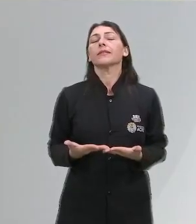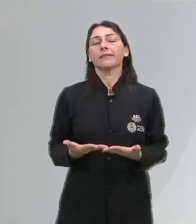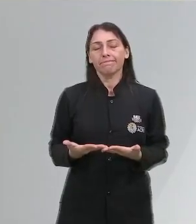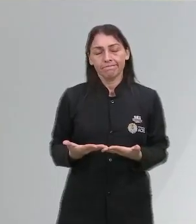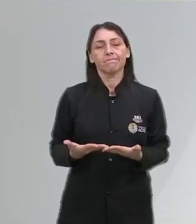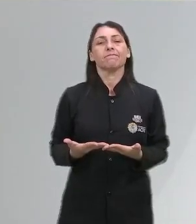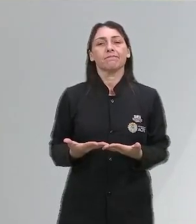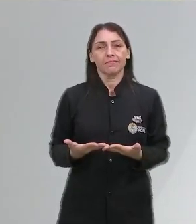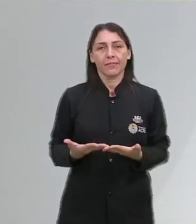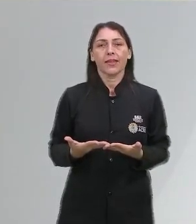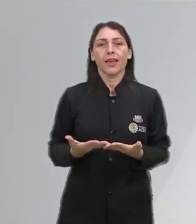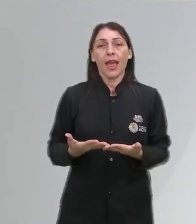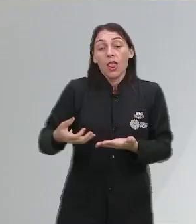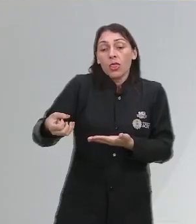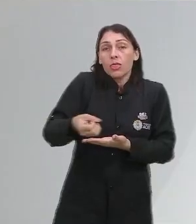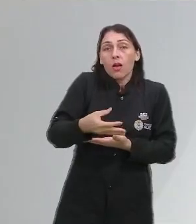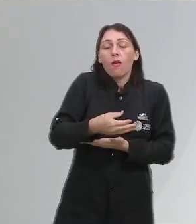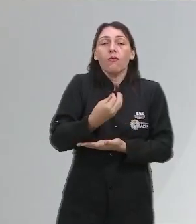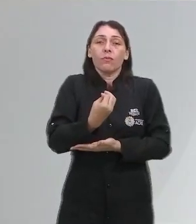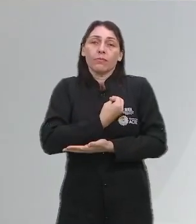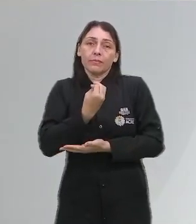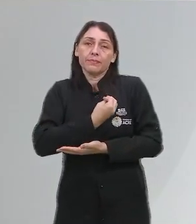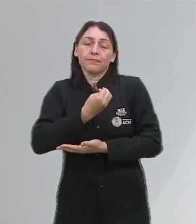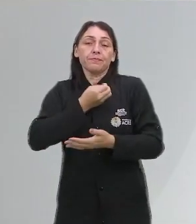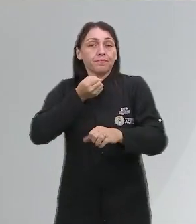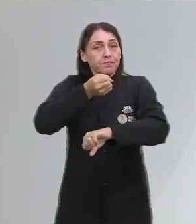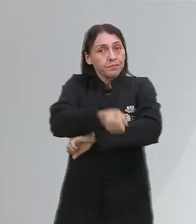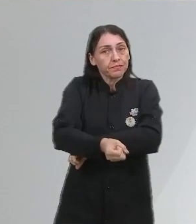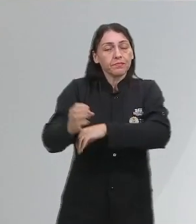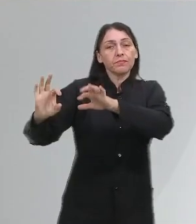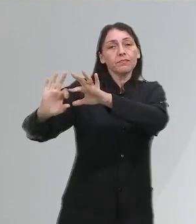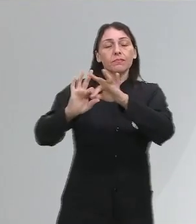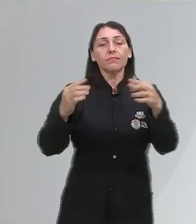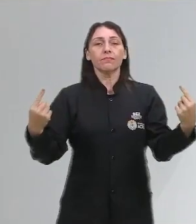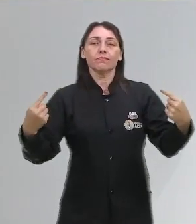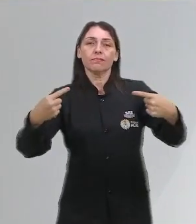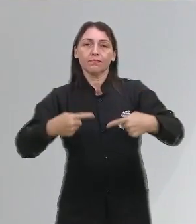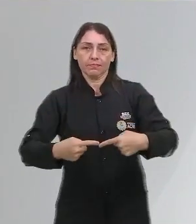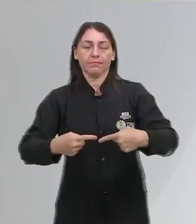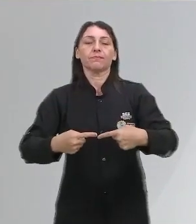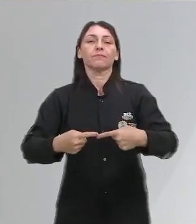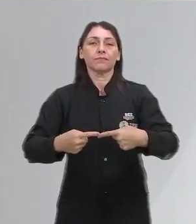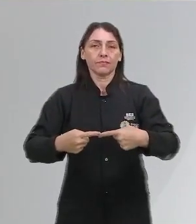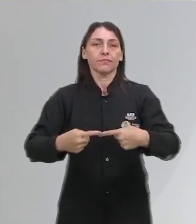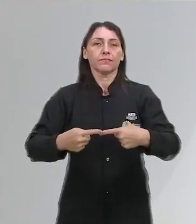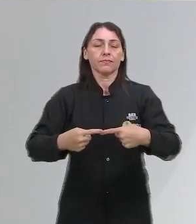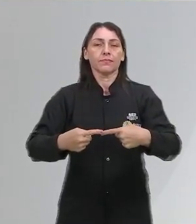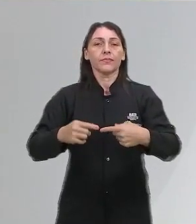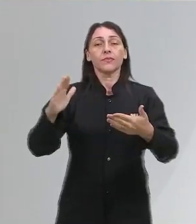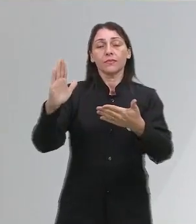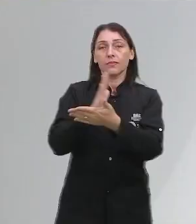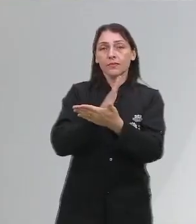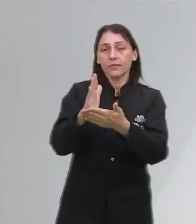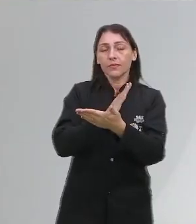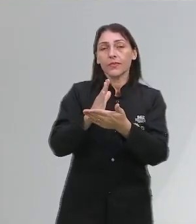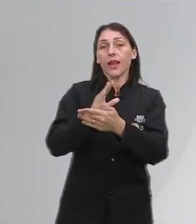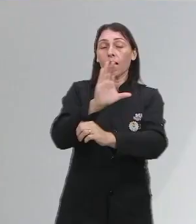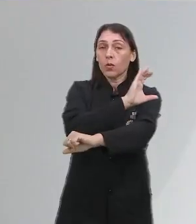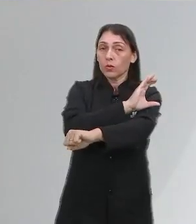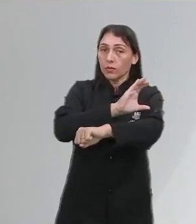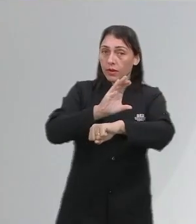pouco tempo que elas puderam participar, ser inseridas nesse contexto de competição, né, dessa prática que de alguma forma é